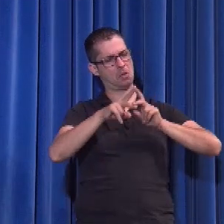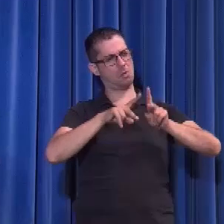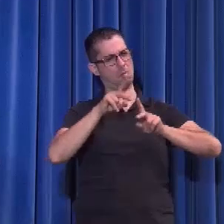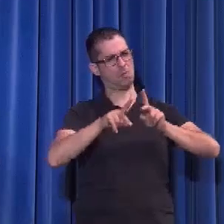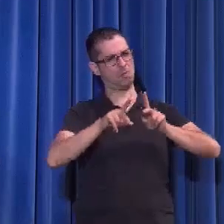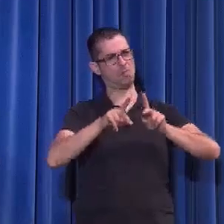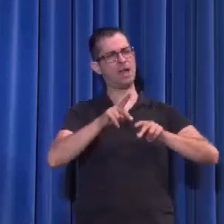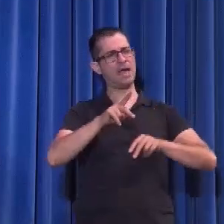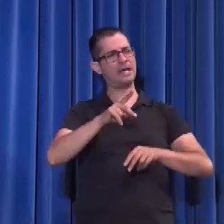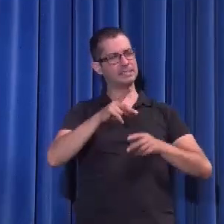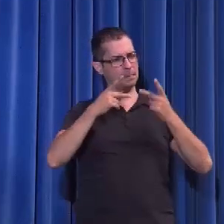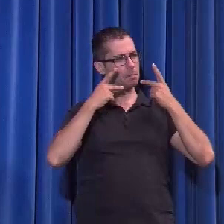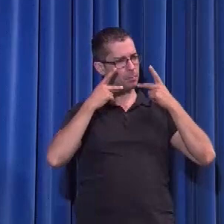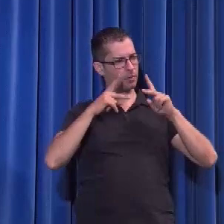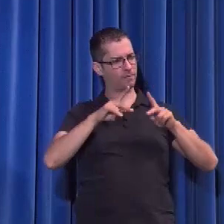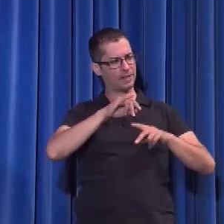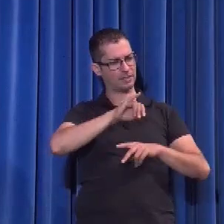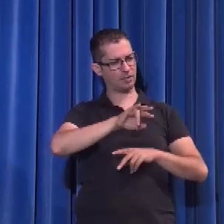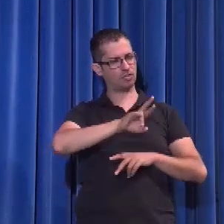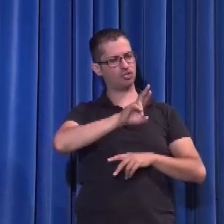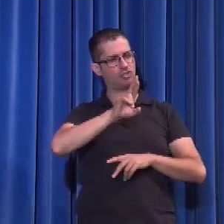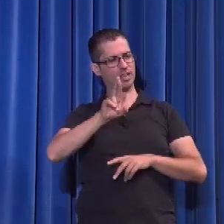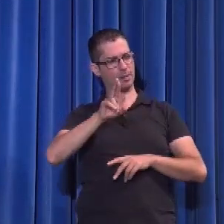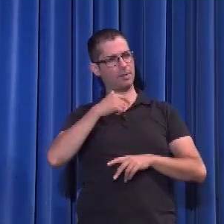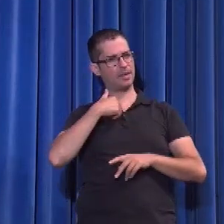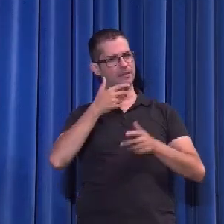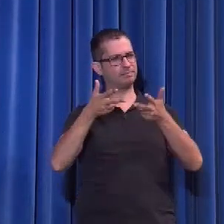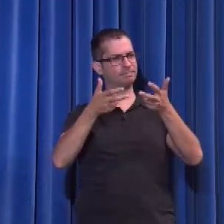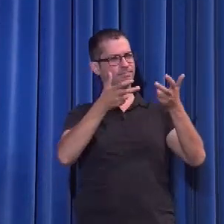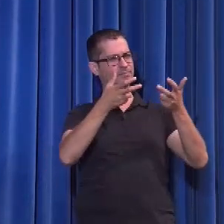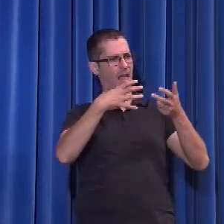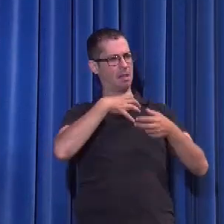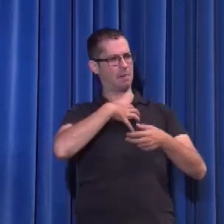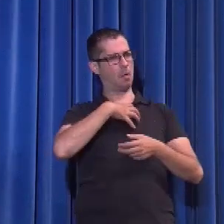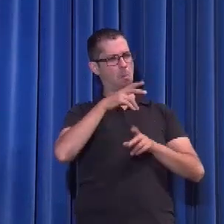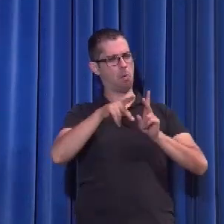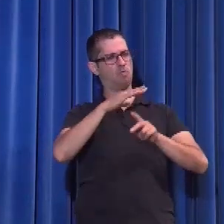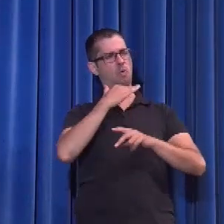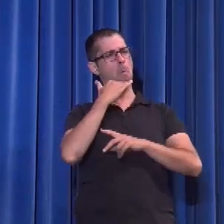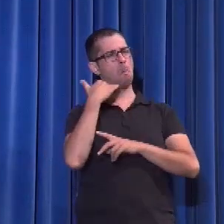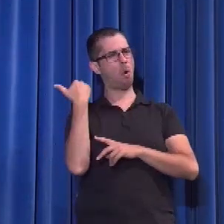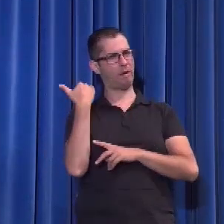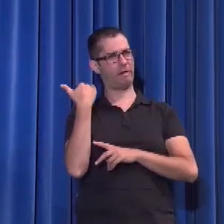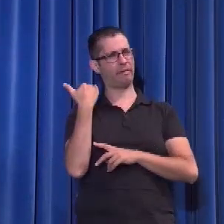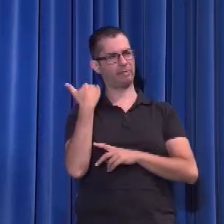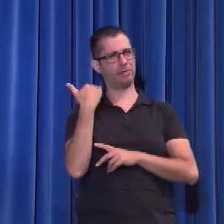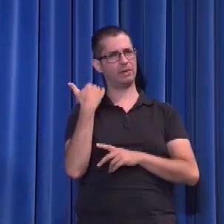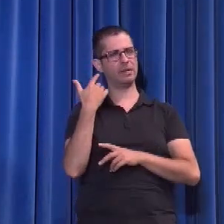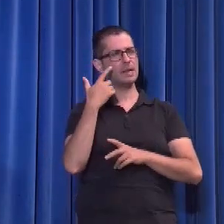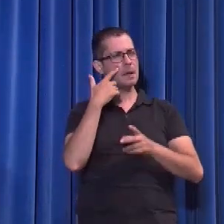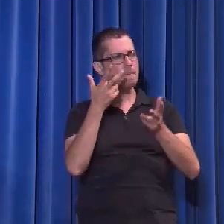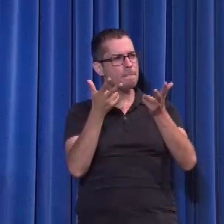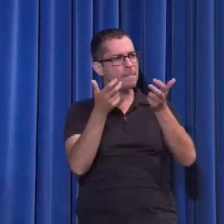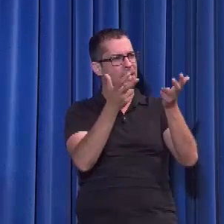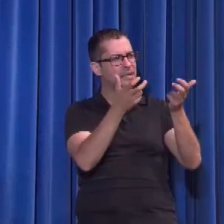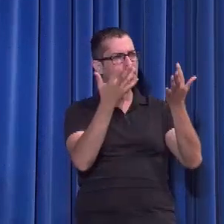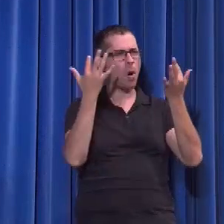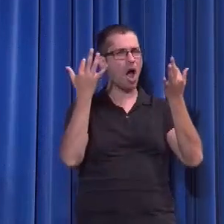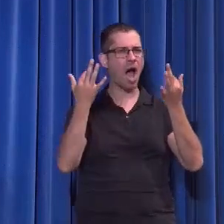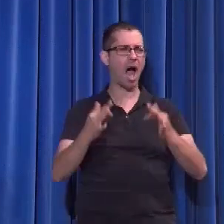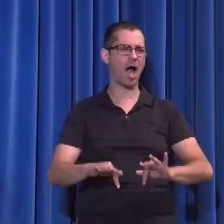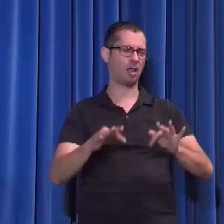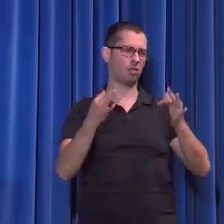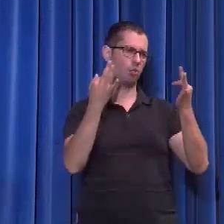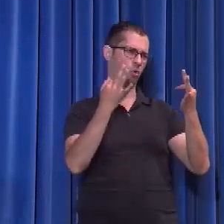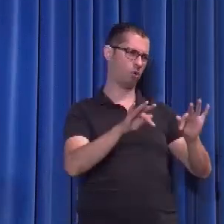se identificou com o seu povo. Ele se identificou com a dor.